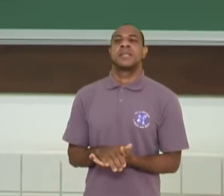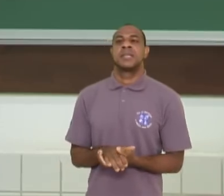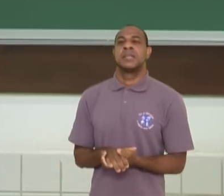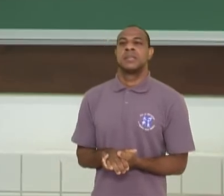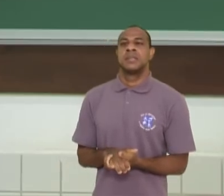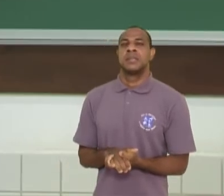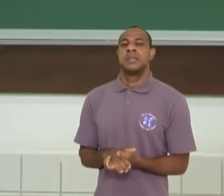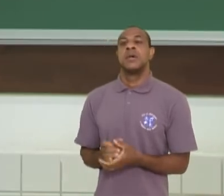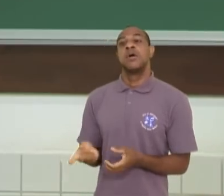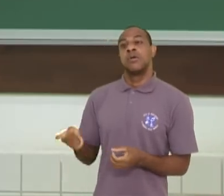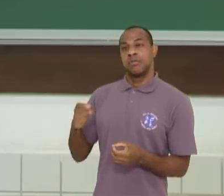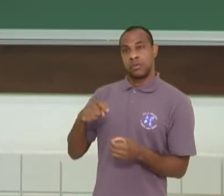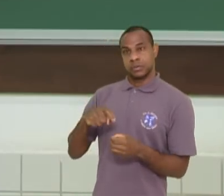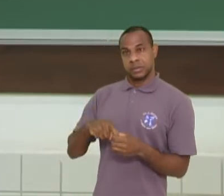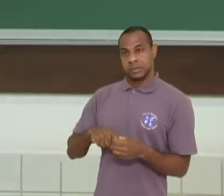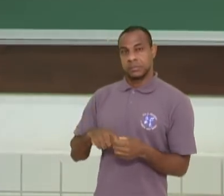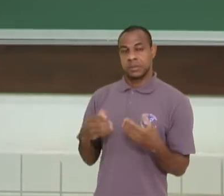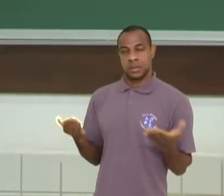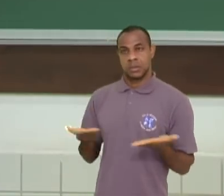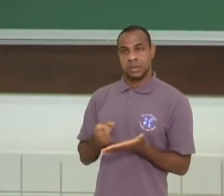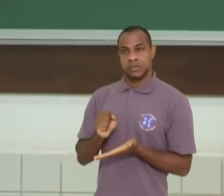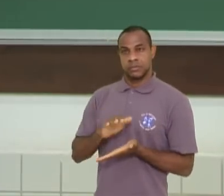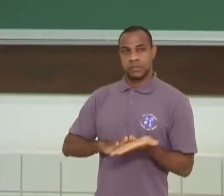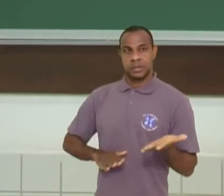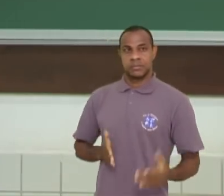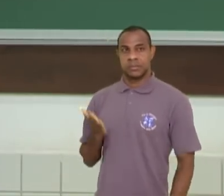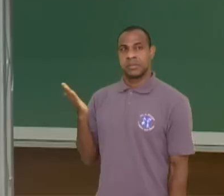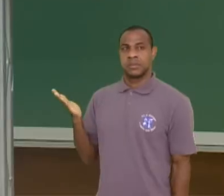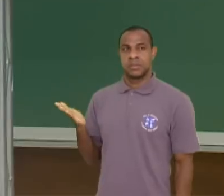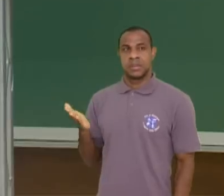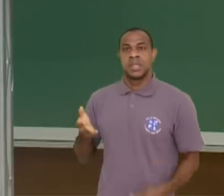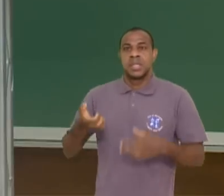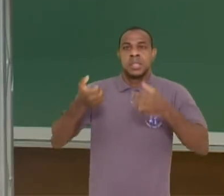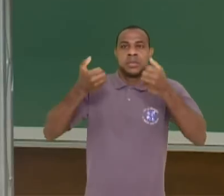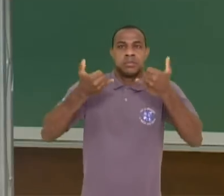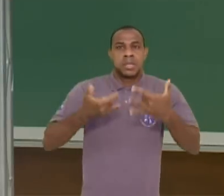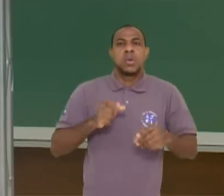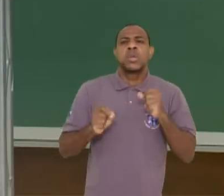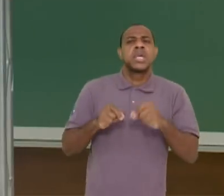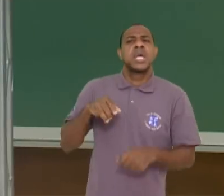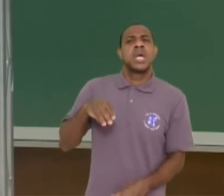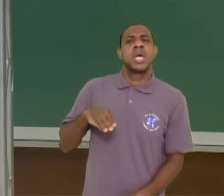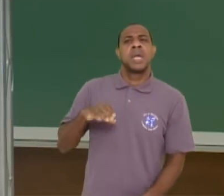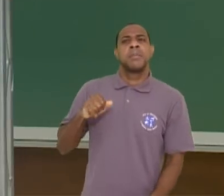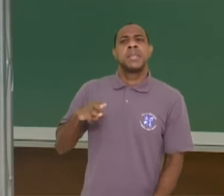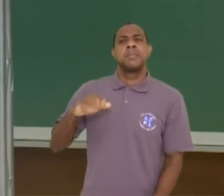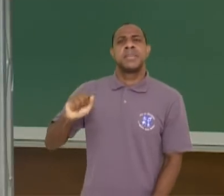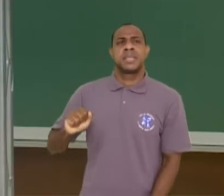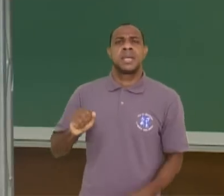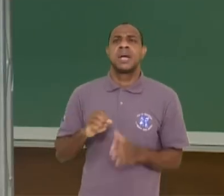Retornando então, galera, com a correção da atividade que tinha ficado aqui para vocês, que era o quê? Definir mímica. Então nós temos